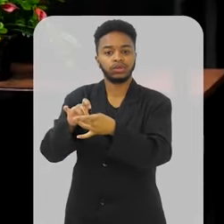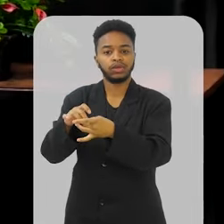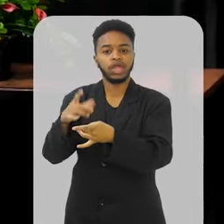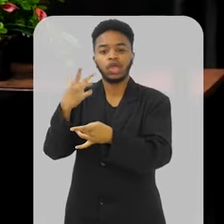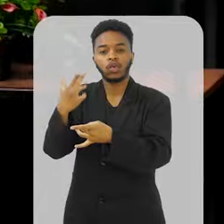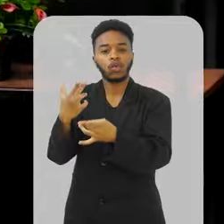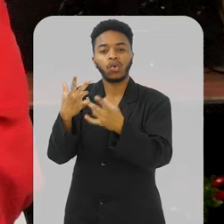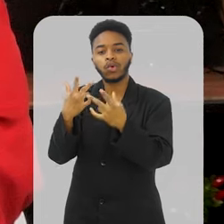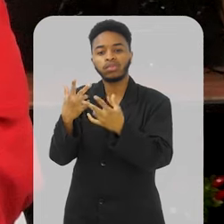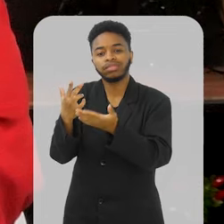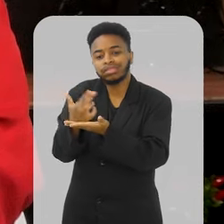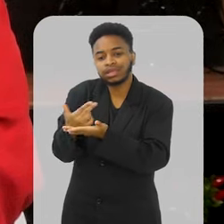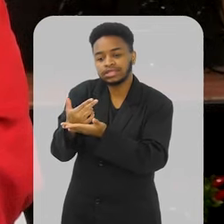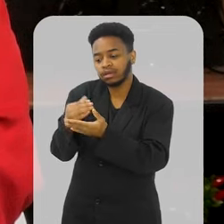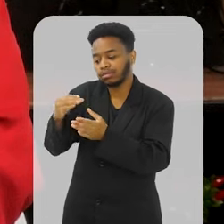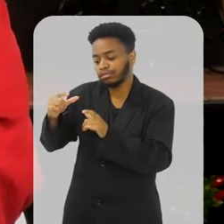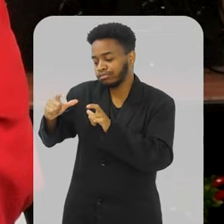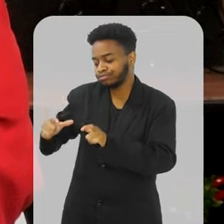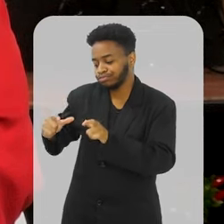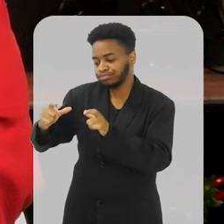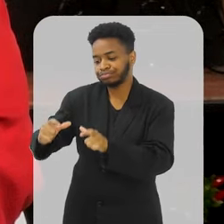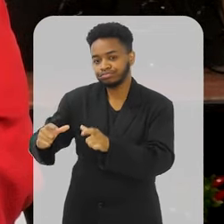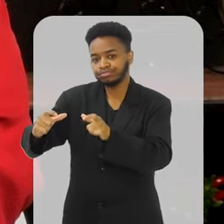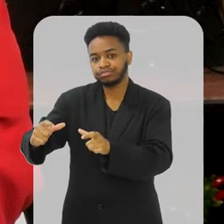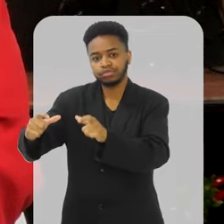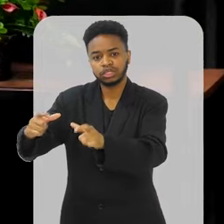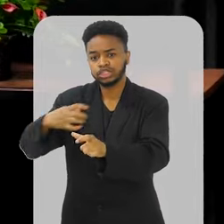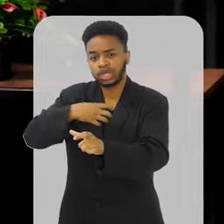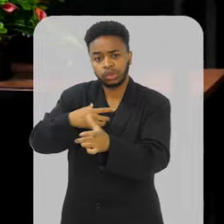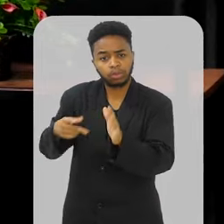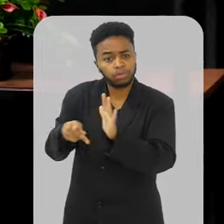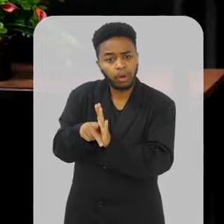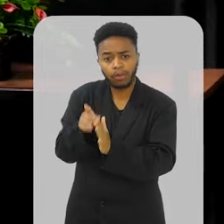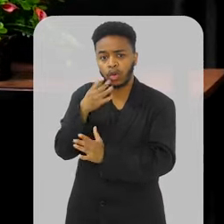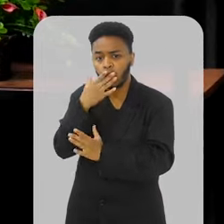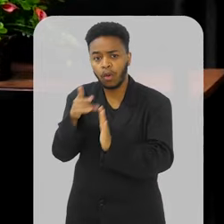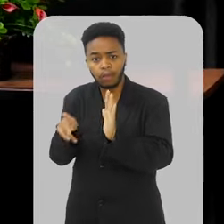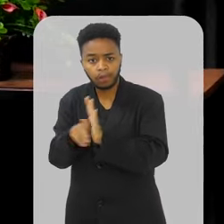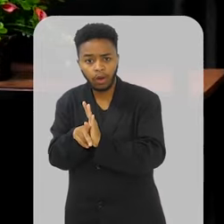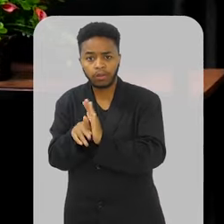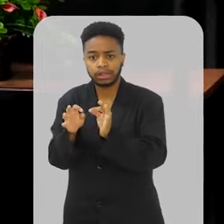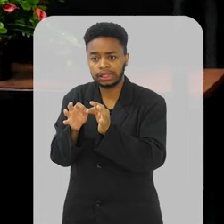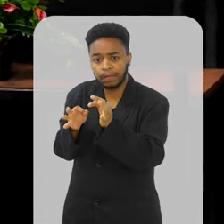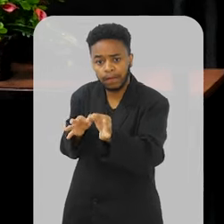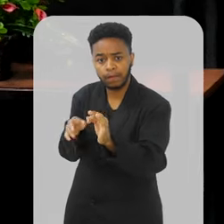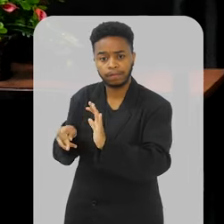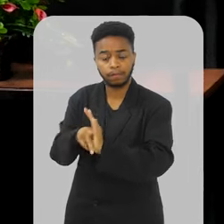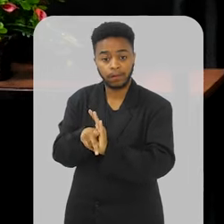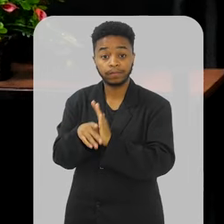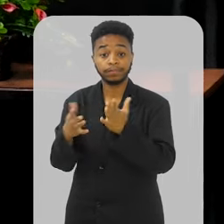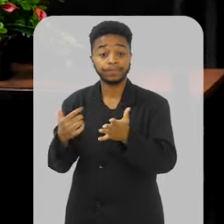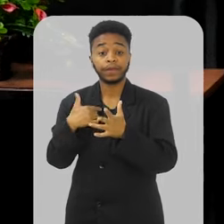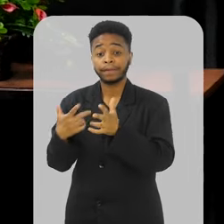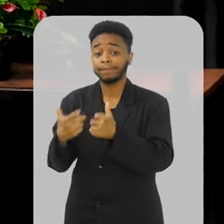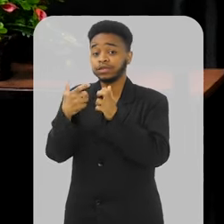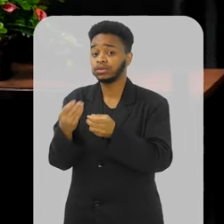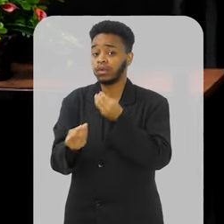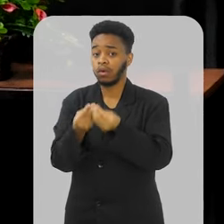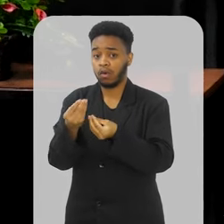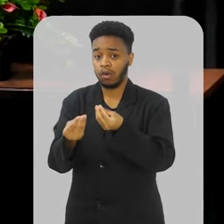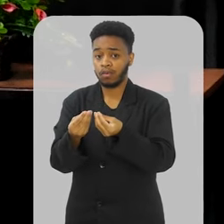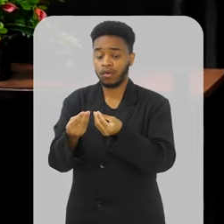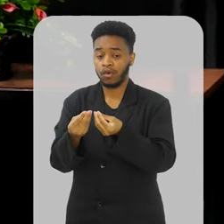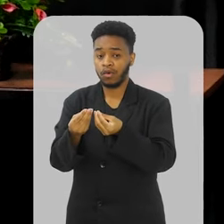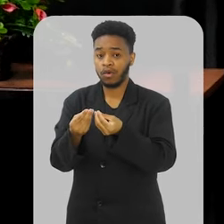mosaico cada um do seu jeitinho né do seu tamanho da sua coloração e eu vejo isso como no lema do nosso